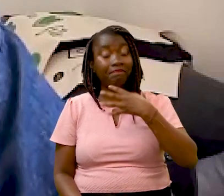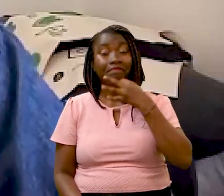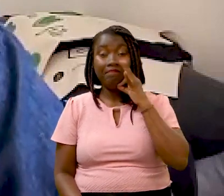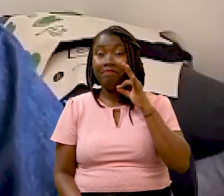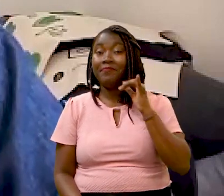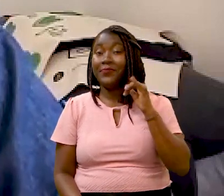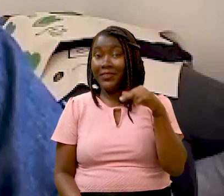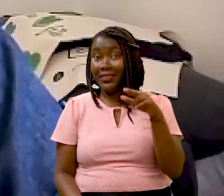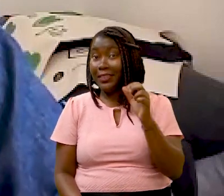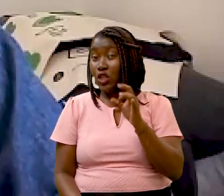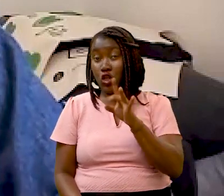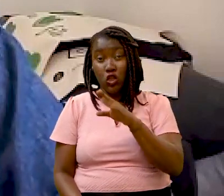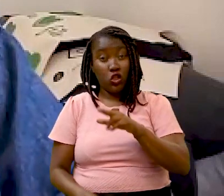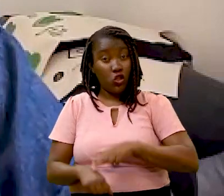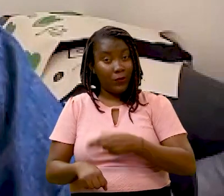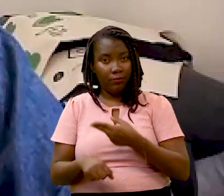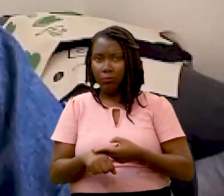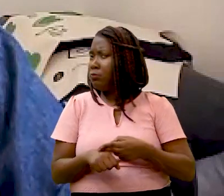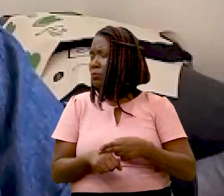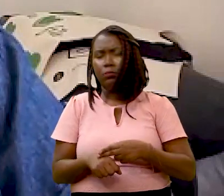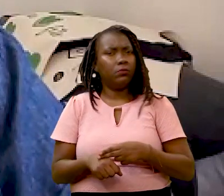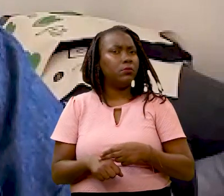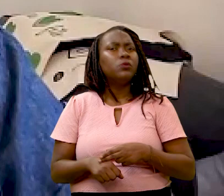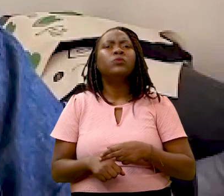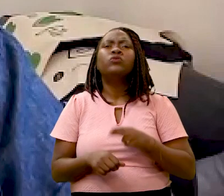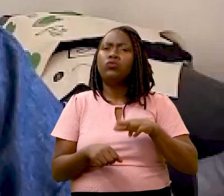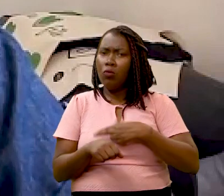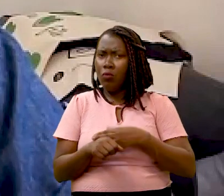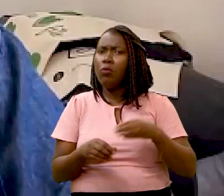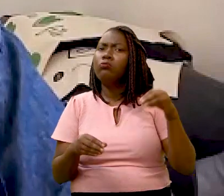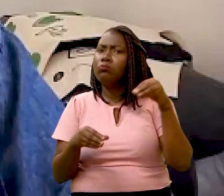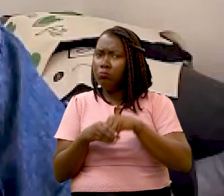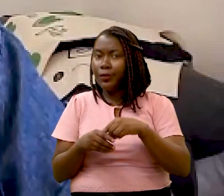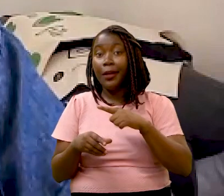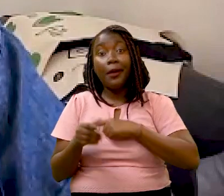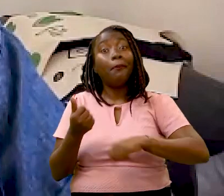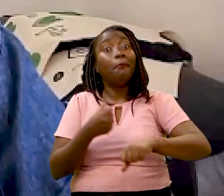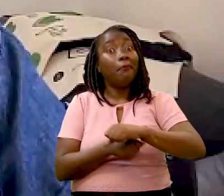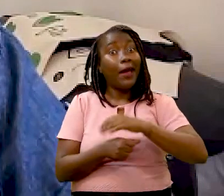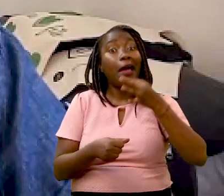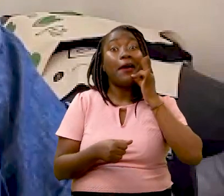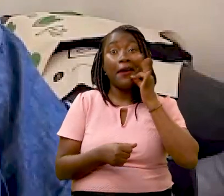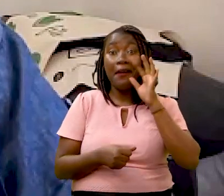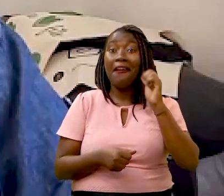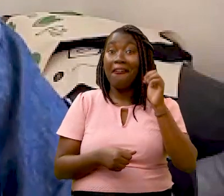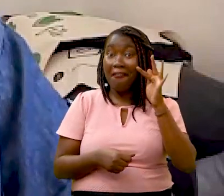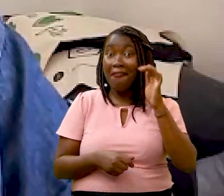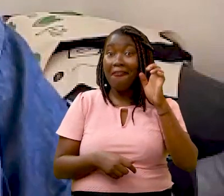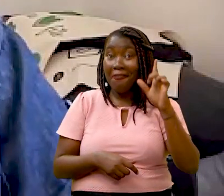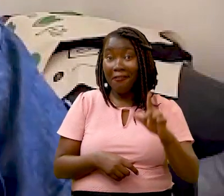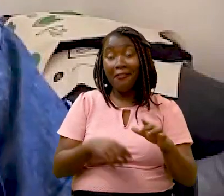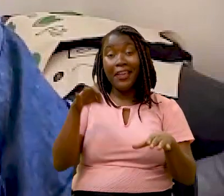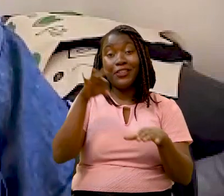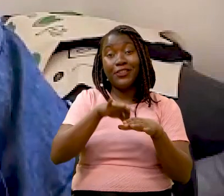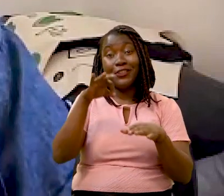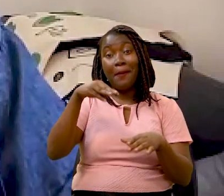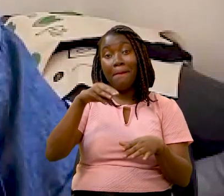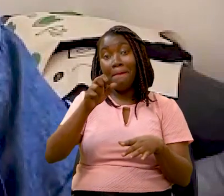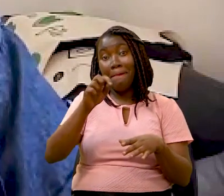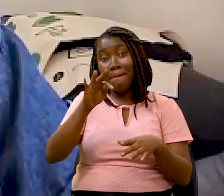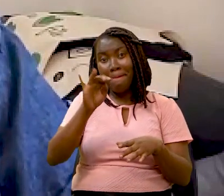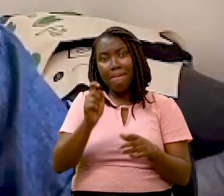só ao chocolate, porque o chocolate contém cafeína, mas também ao café e a chamate. Controlar